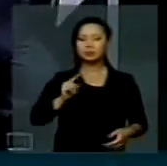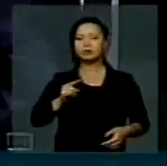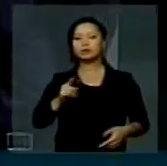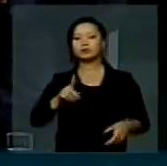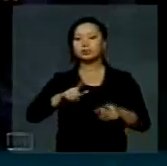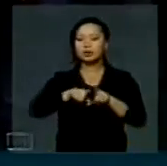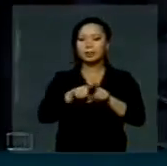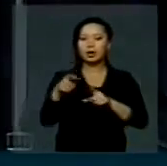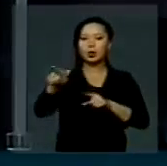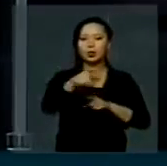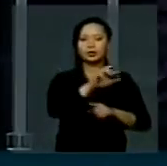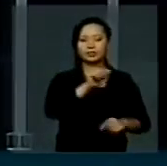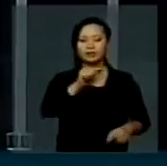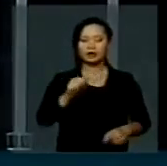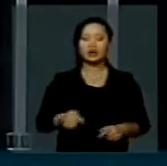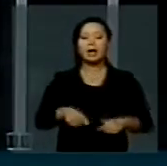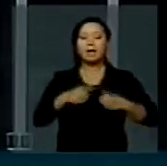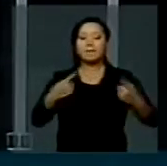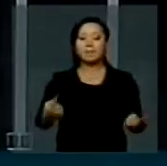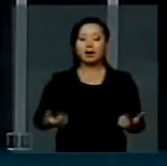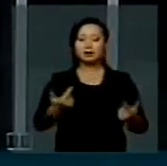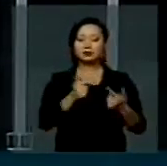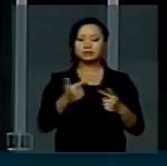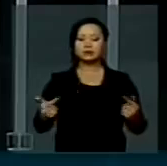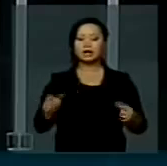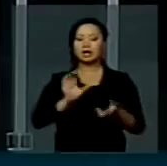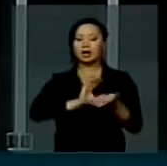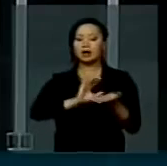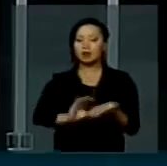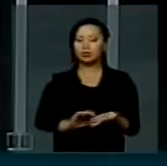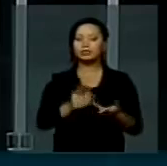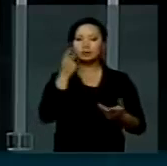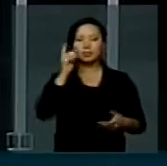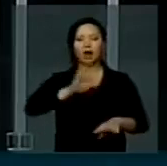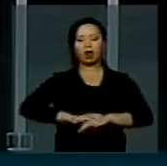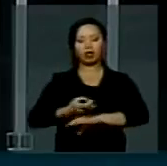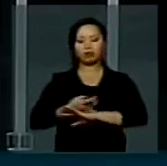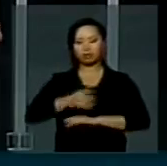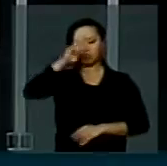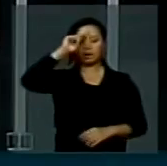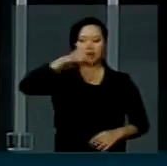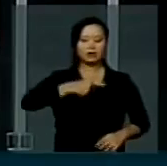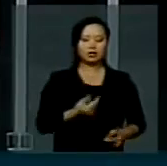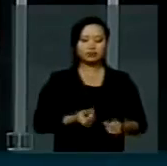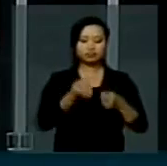jurídicas do país, mas não tinham os recursos para ter a autonomia financeira necessária. E nós